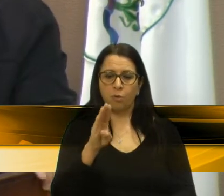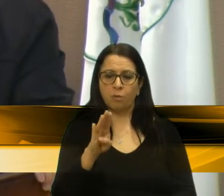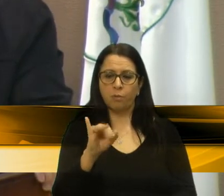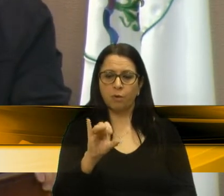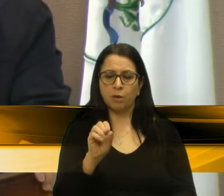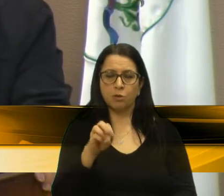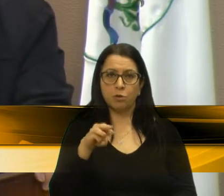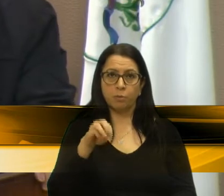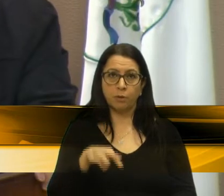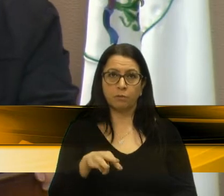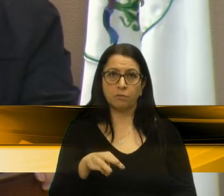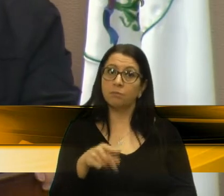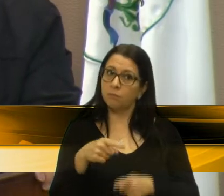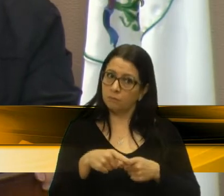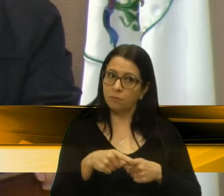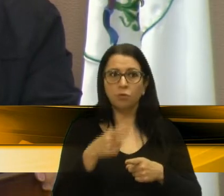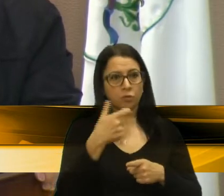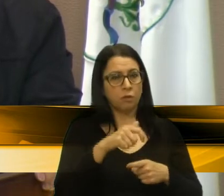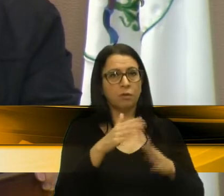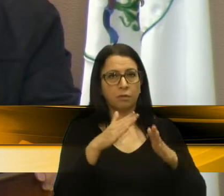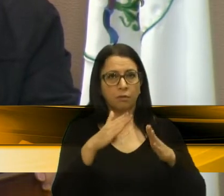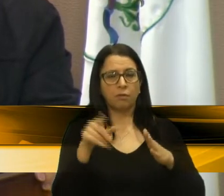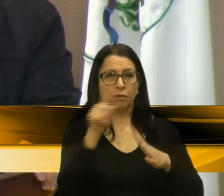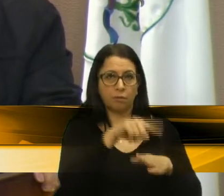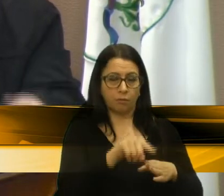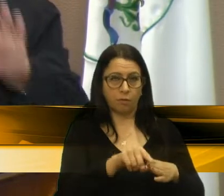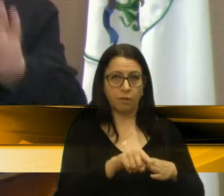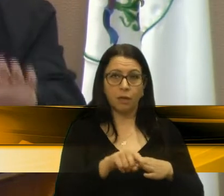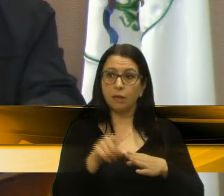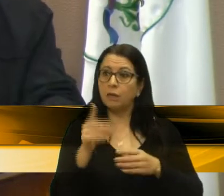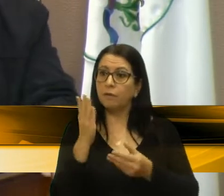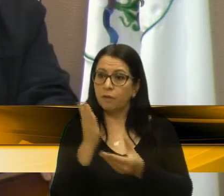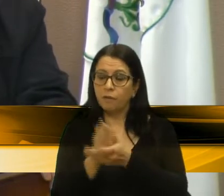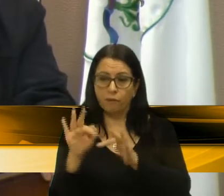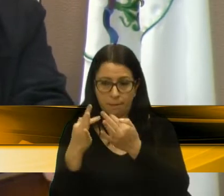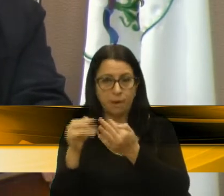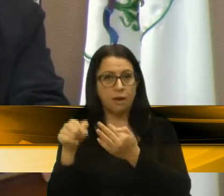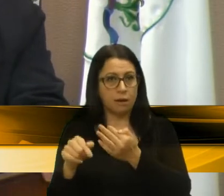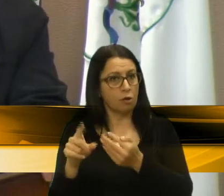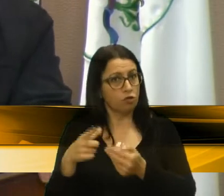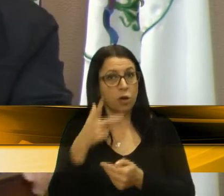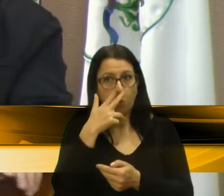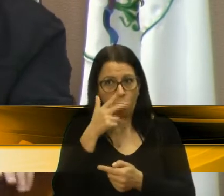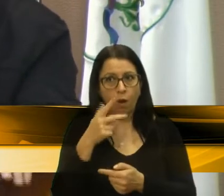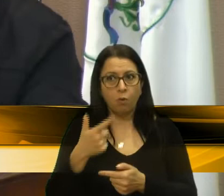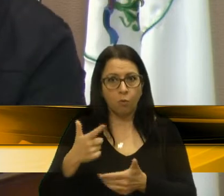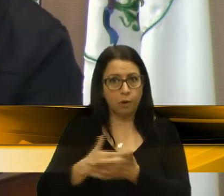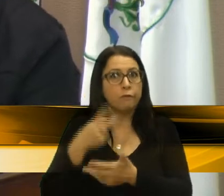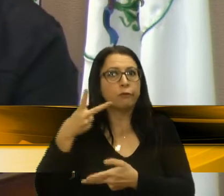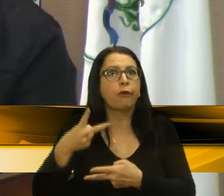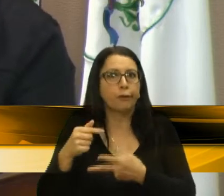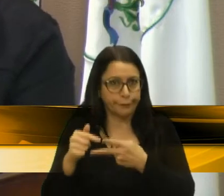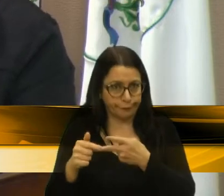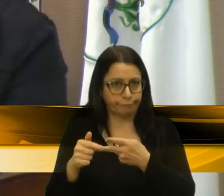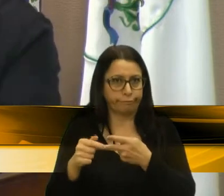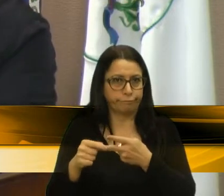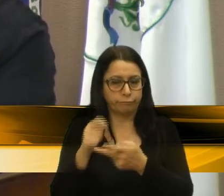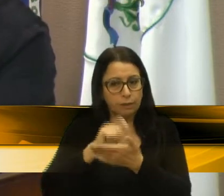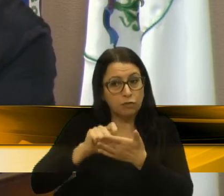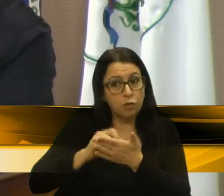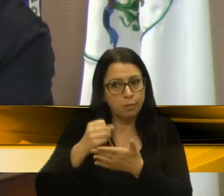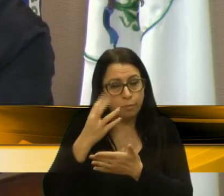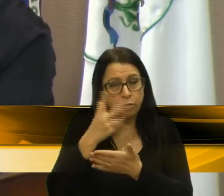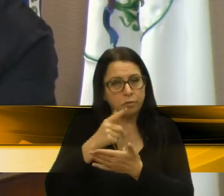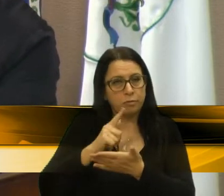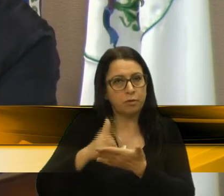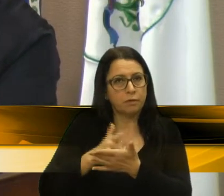Bosco é o Porquê Tenho Medo de Lobisomem 2. Dá para se escrever um belo livro. Mas vamos